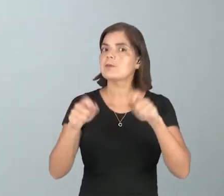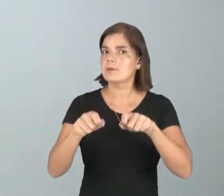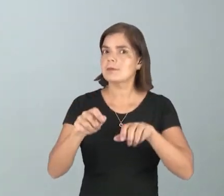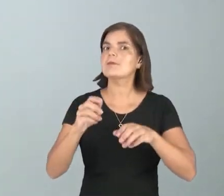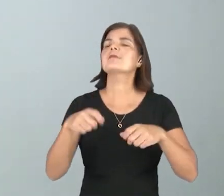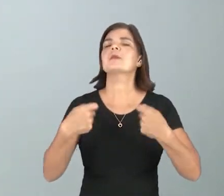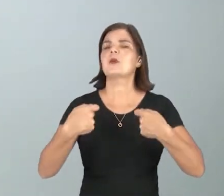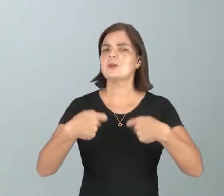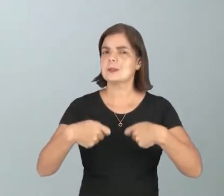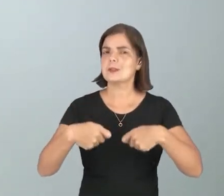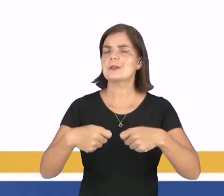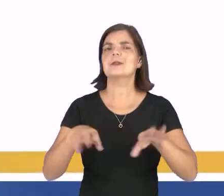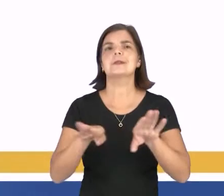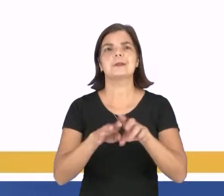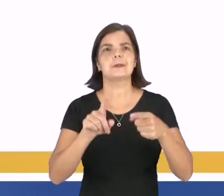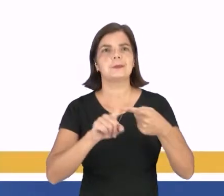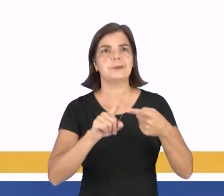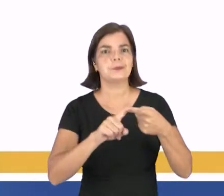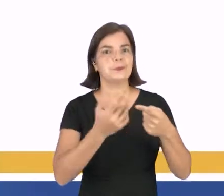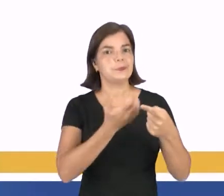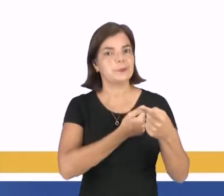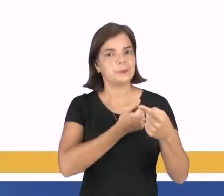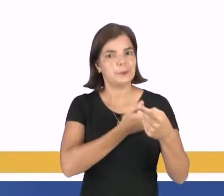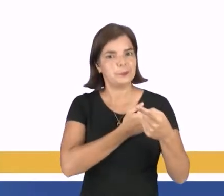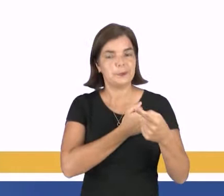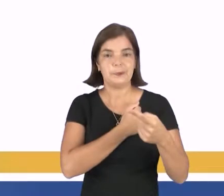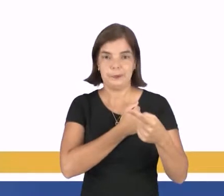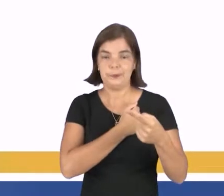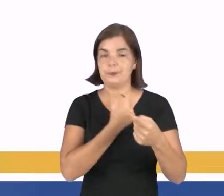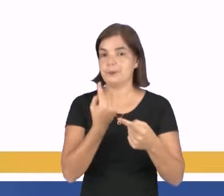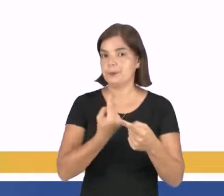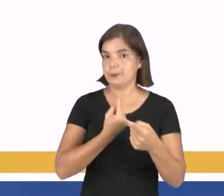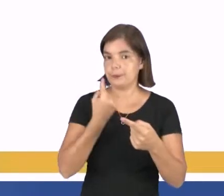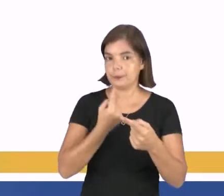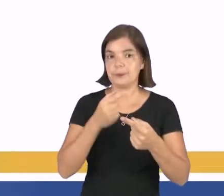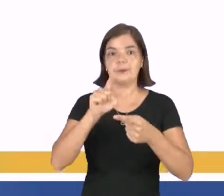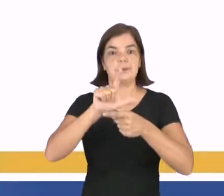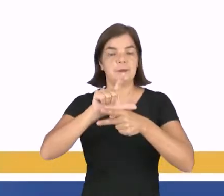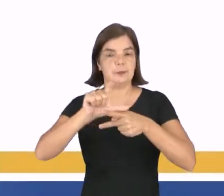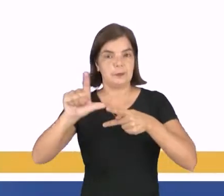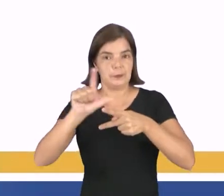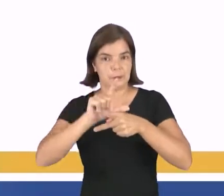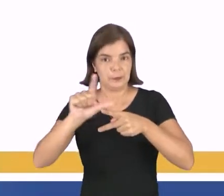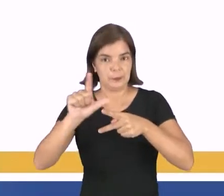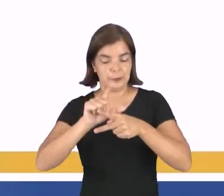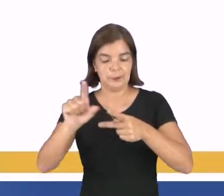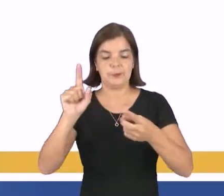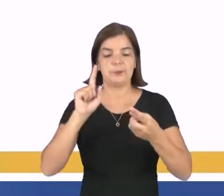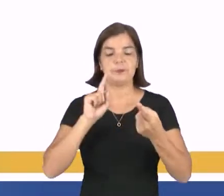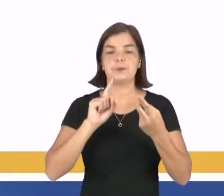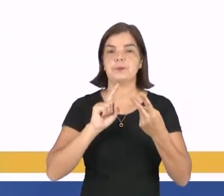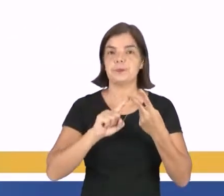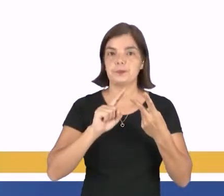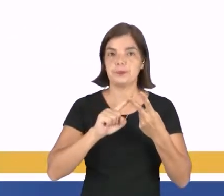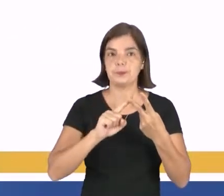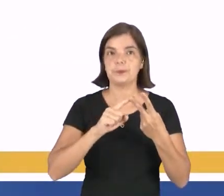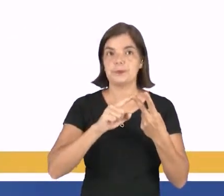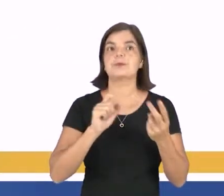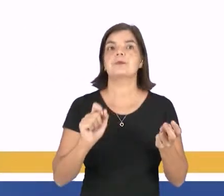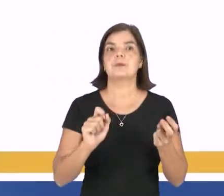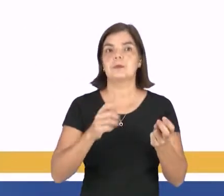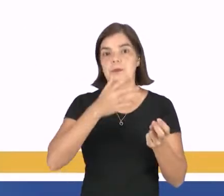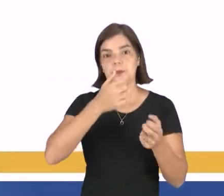flexão dele se dá por número singular singular e plural quando eu falo em número pessoa